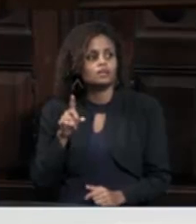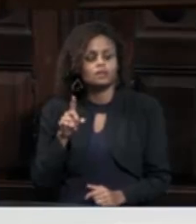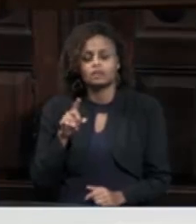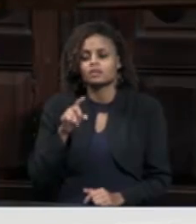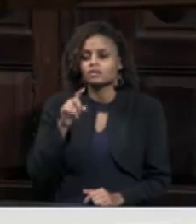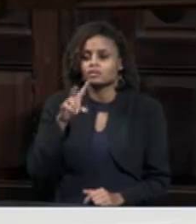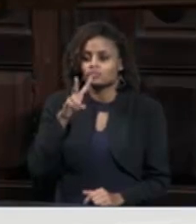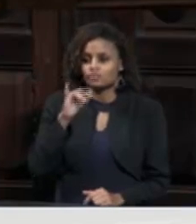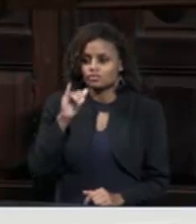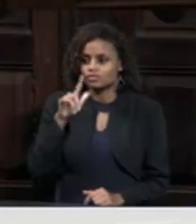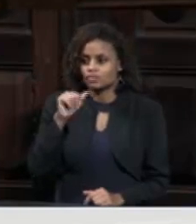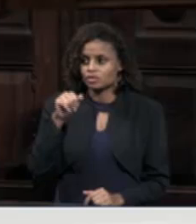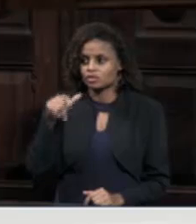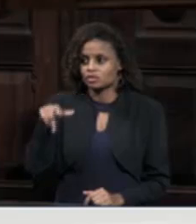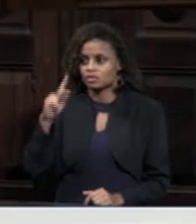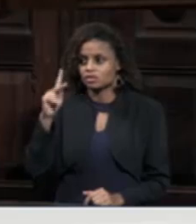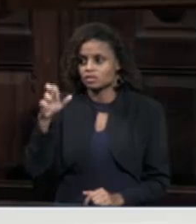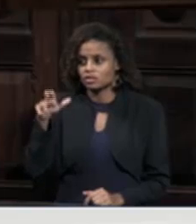Oeste.